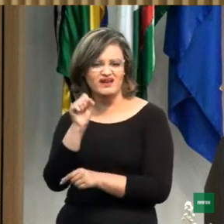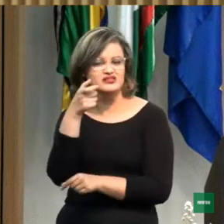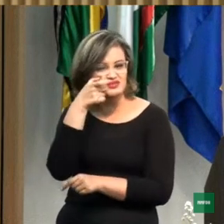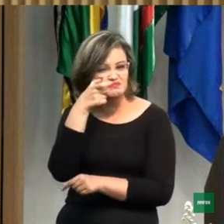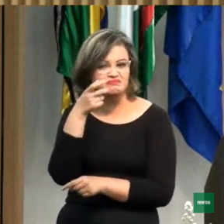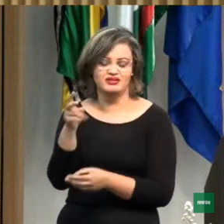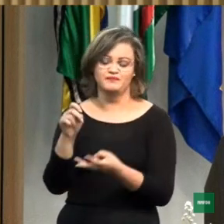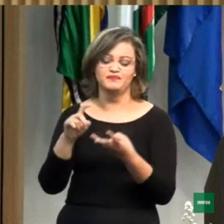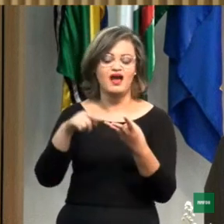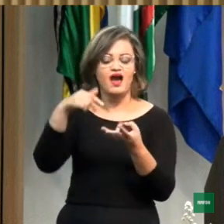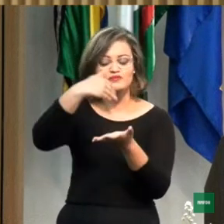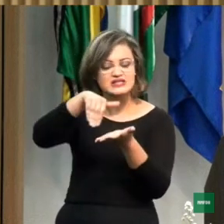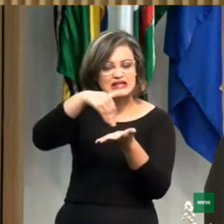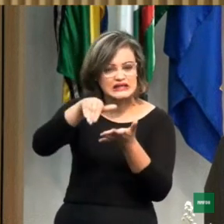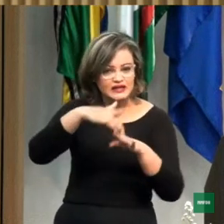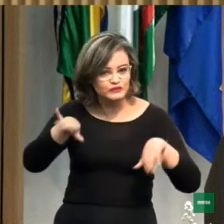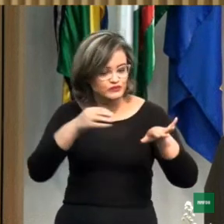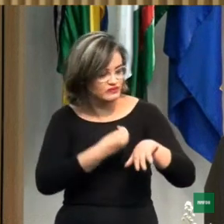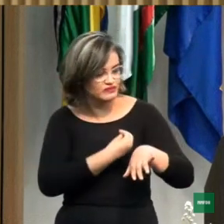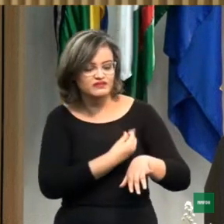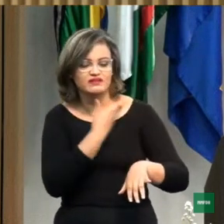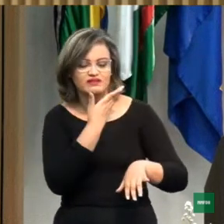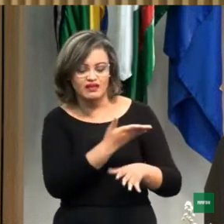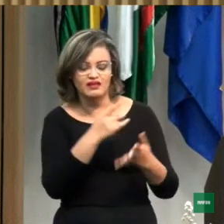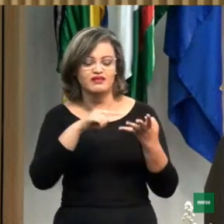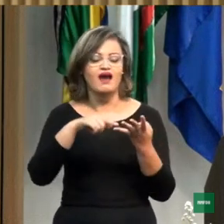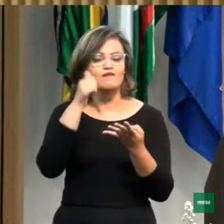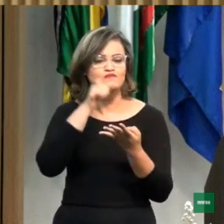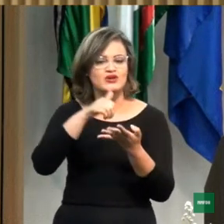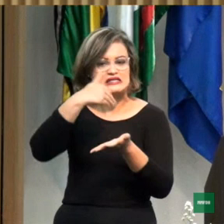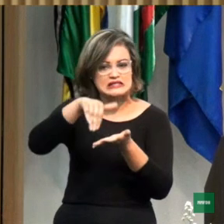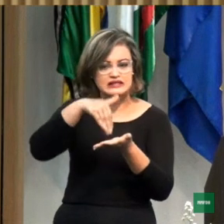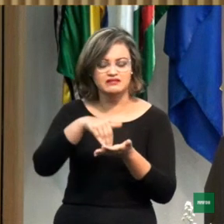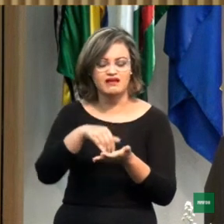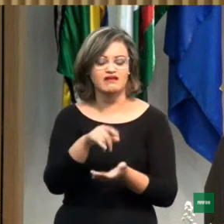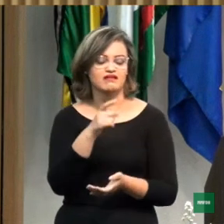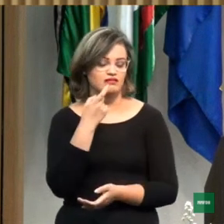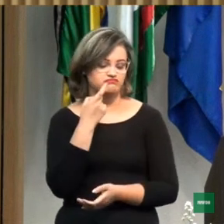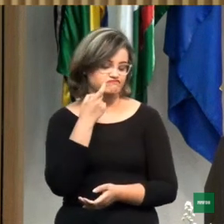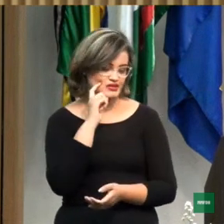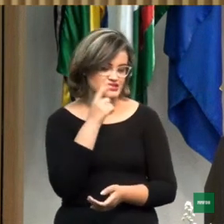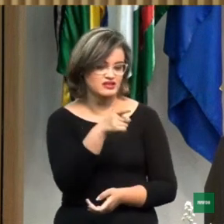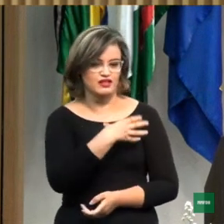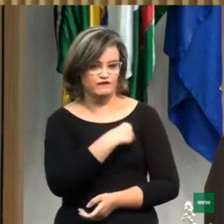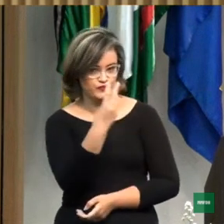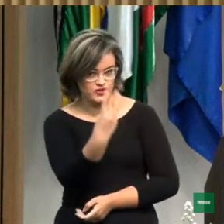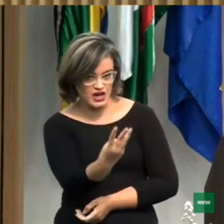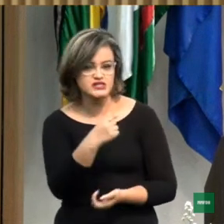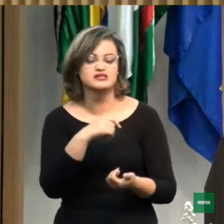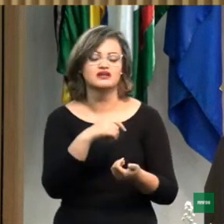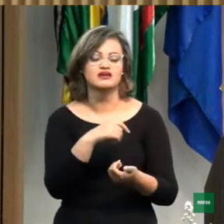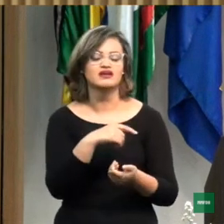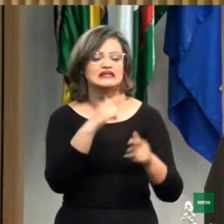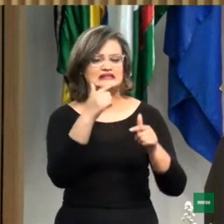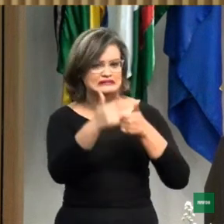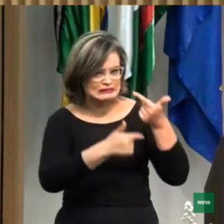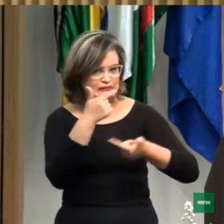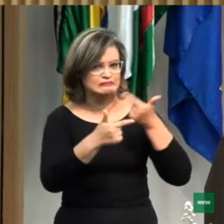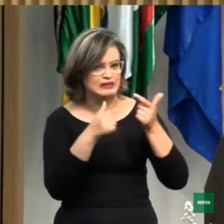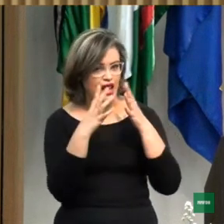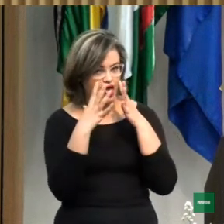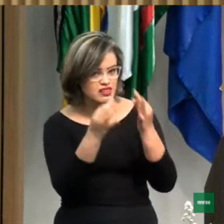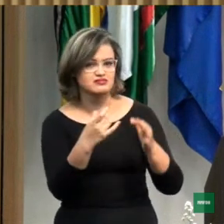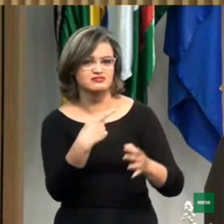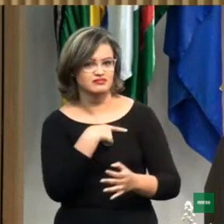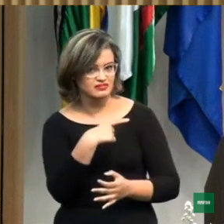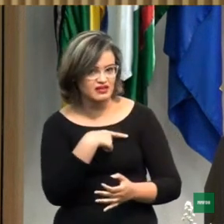aqui conosco, a secretária Priscila, que tem 3 filhos, né, e que se dedica tanto, e com toda